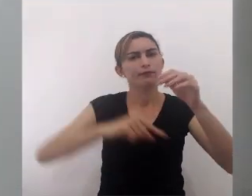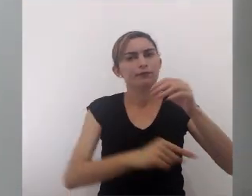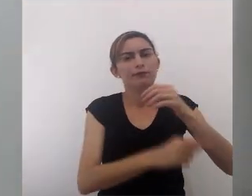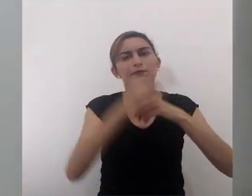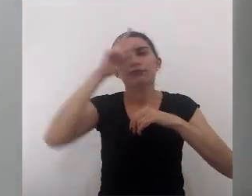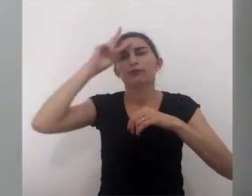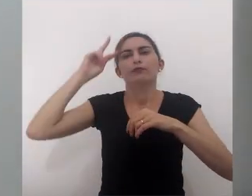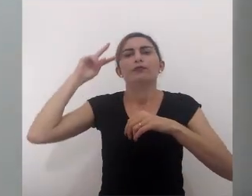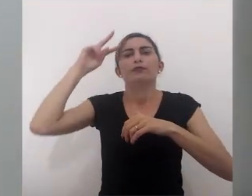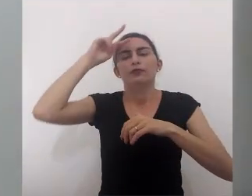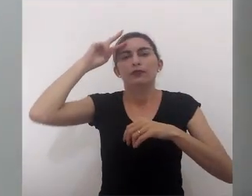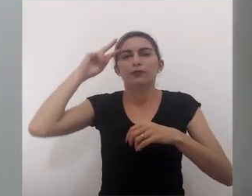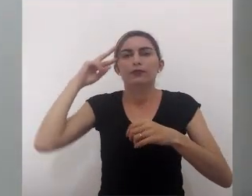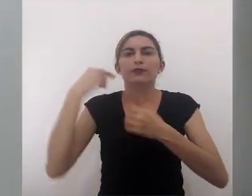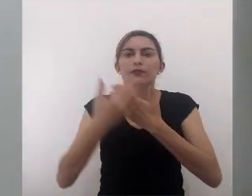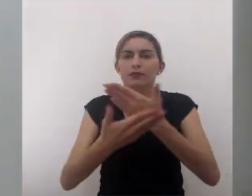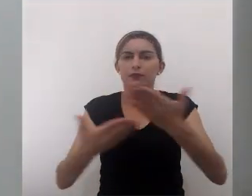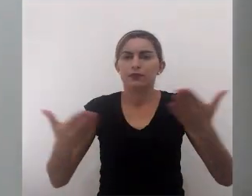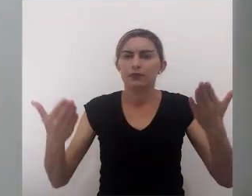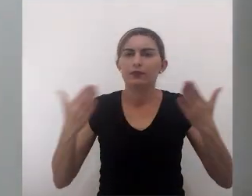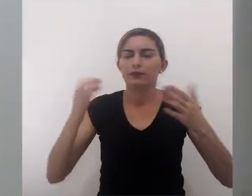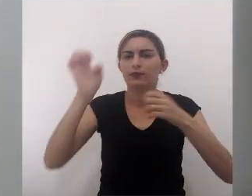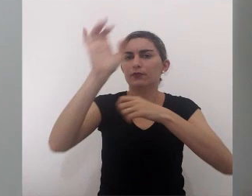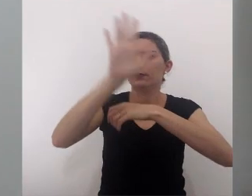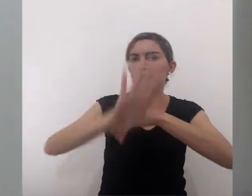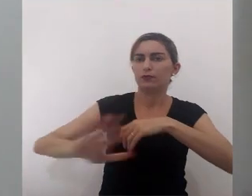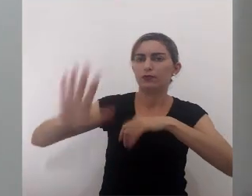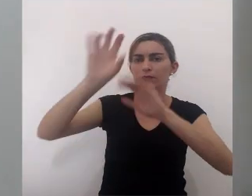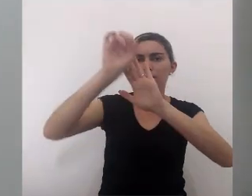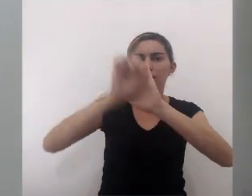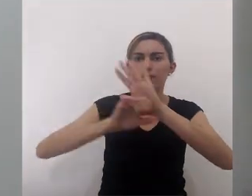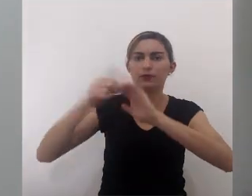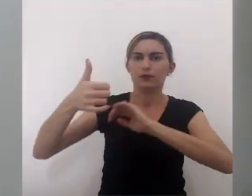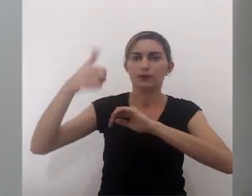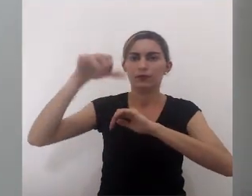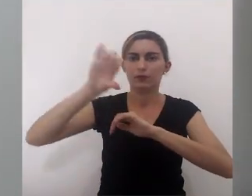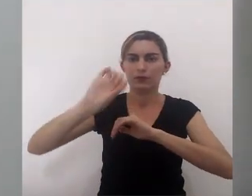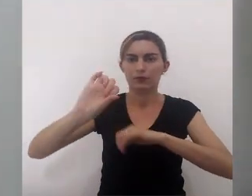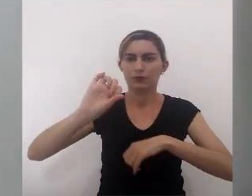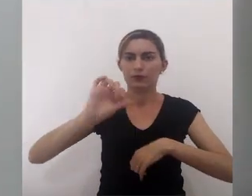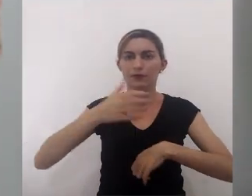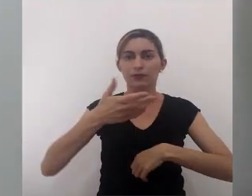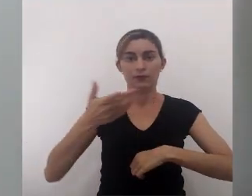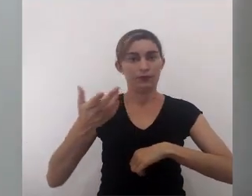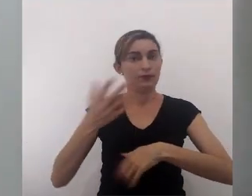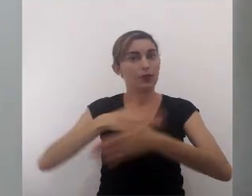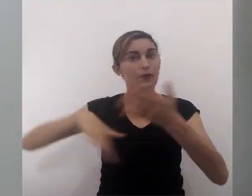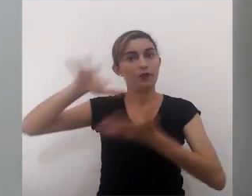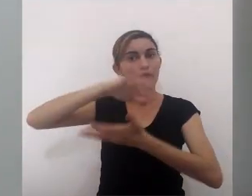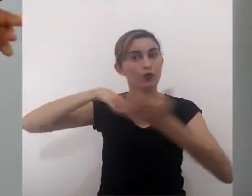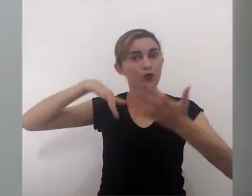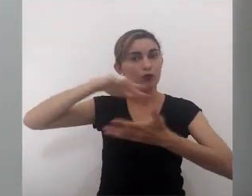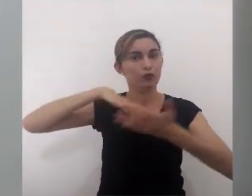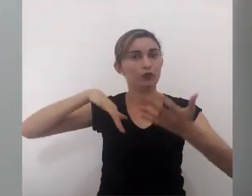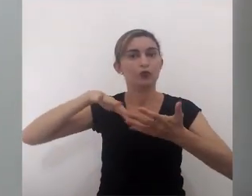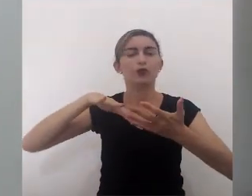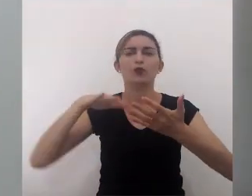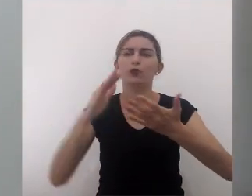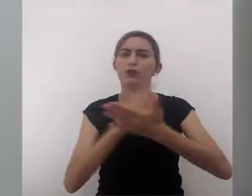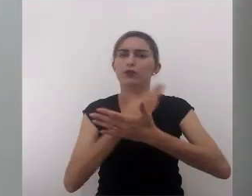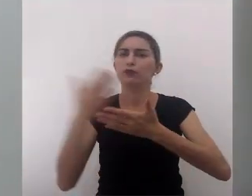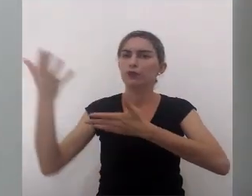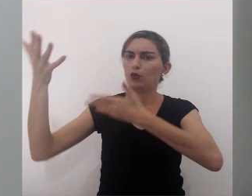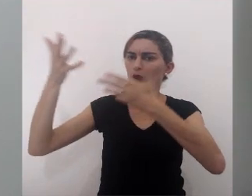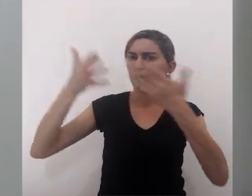mergulho na história da Europa do século XIX, a Europa das revoluções. Eu